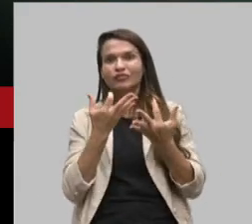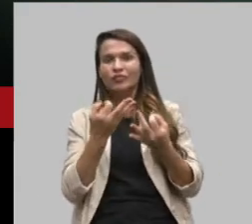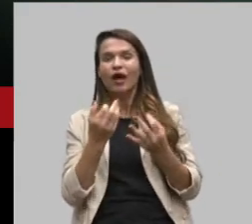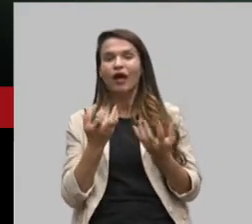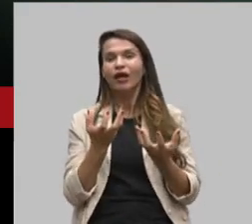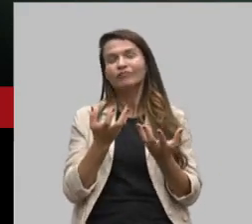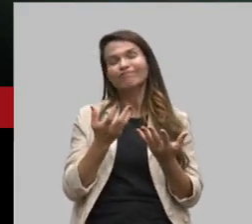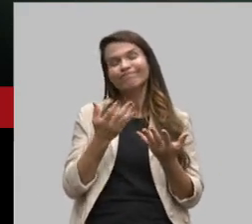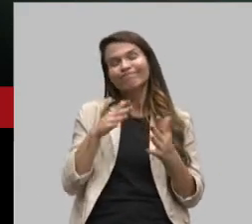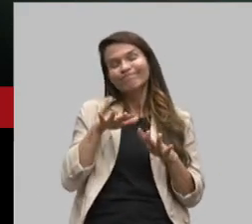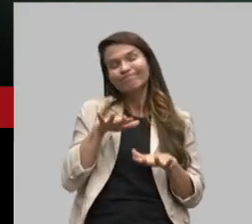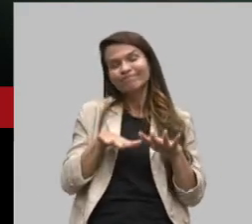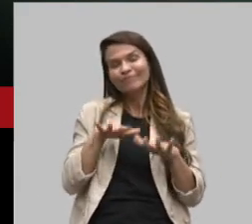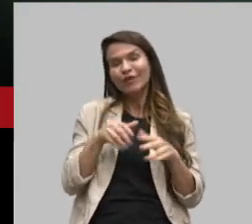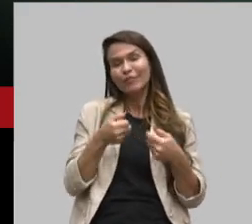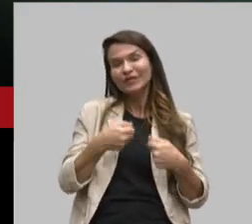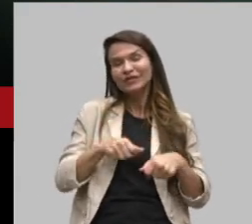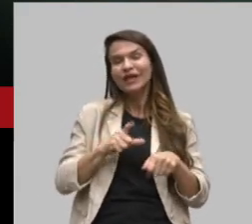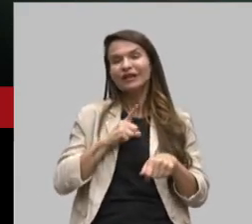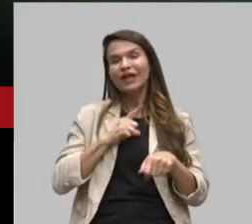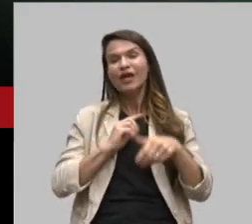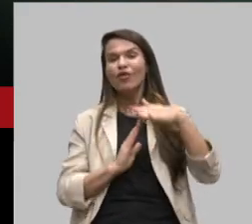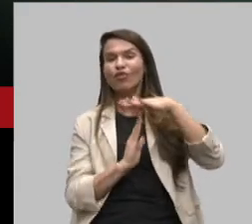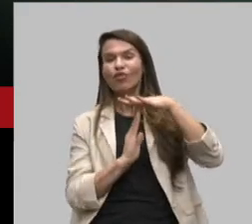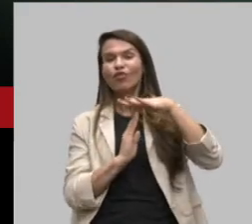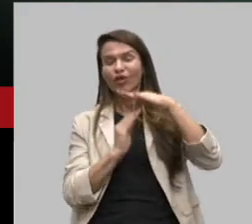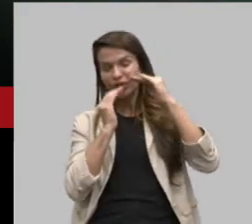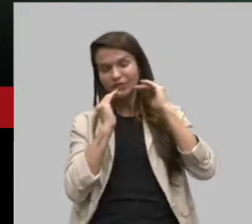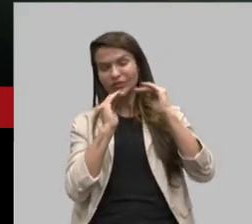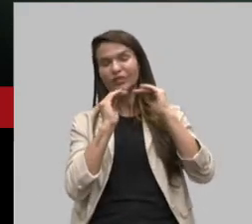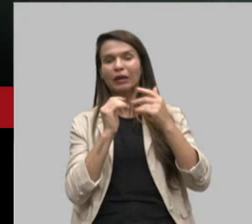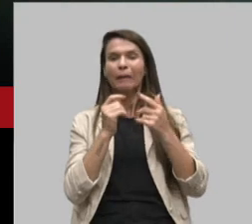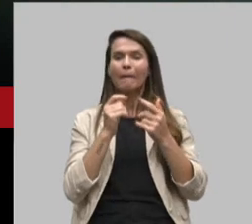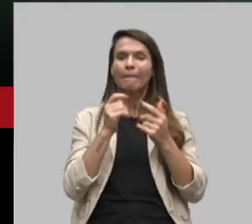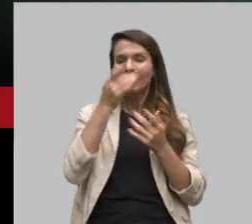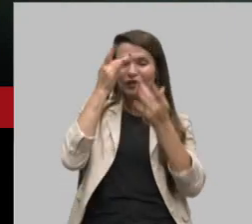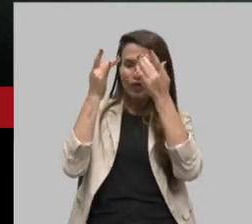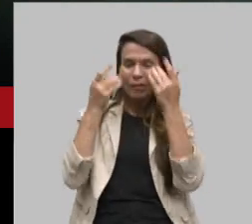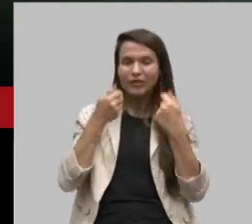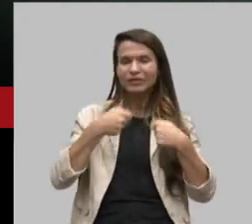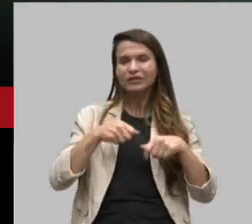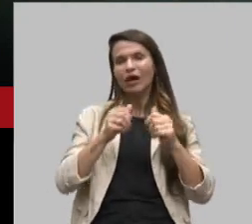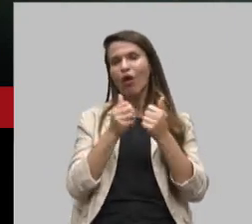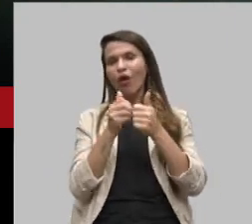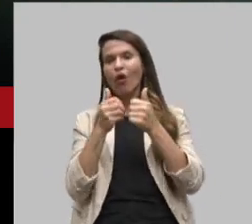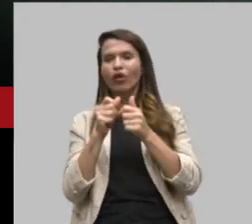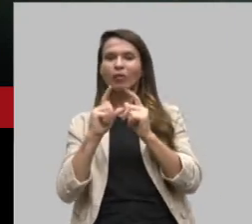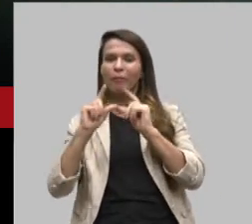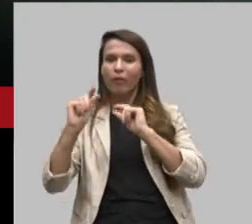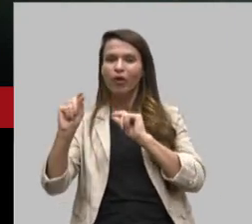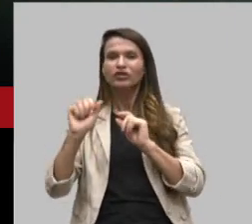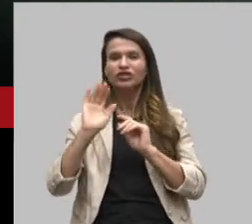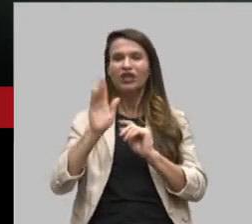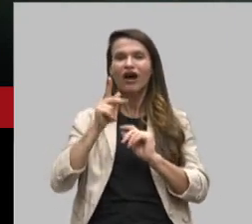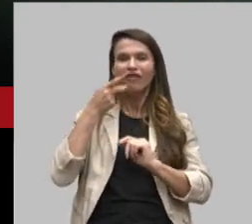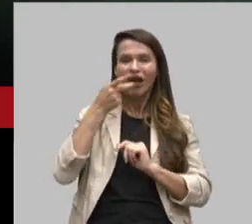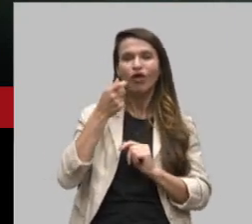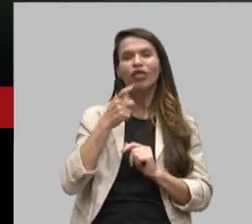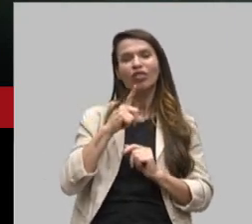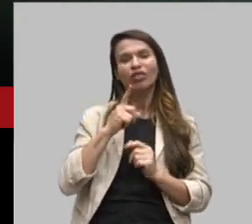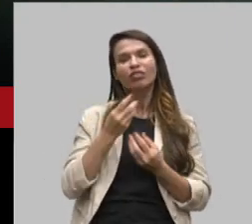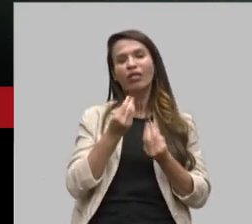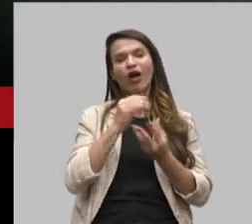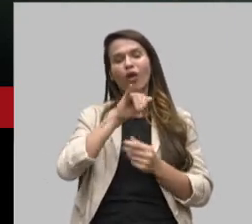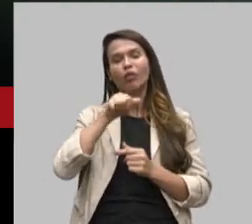que tem tempo né pessoas precisam pegar pessoas precisam ir embora então se você já falou dê oportunidade para outra pessoa